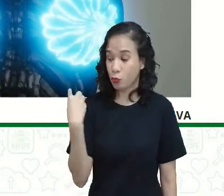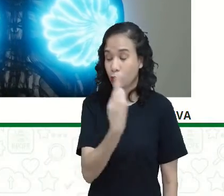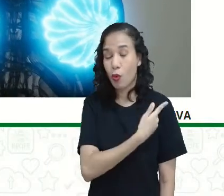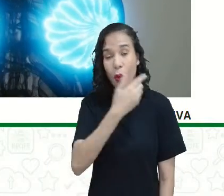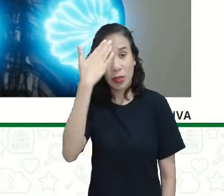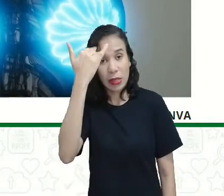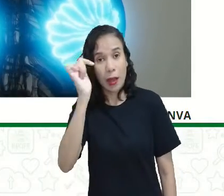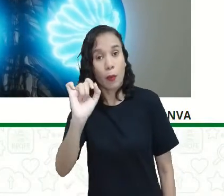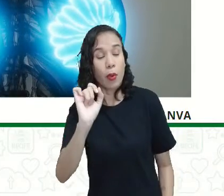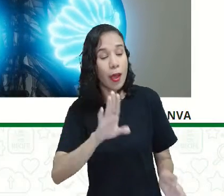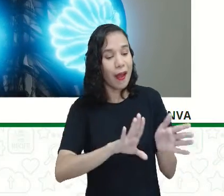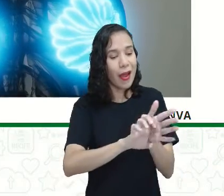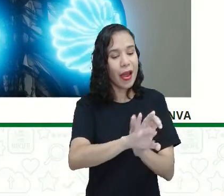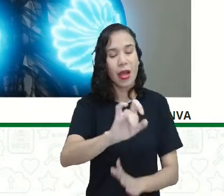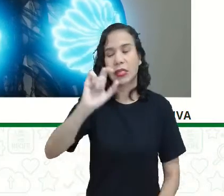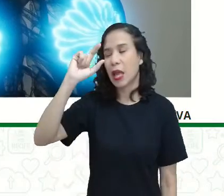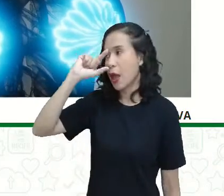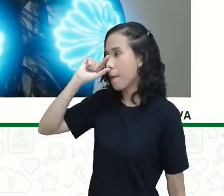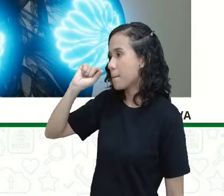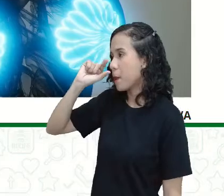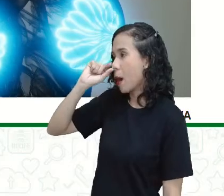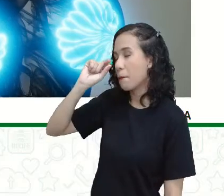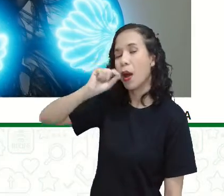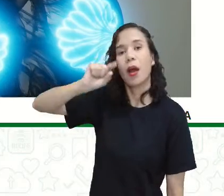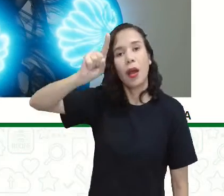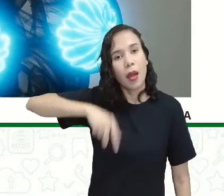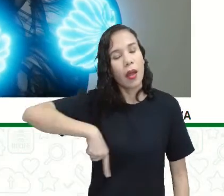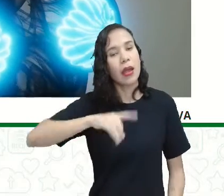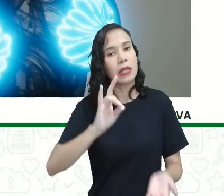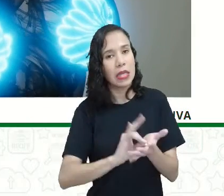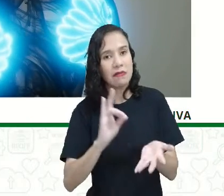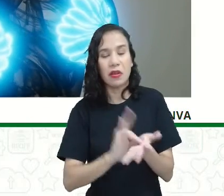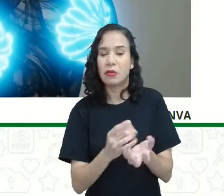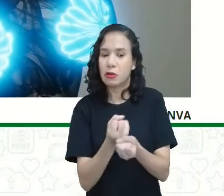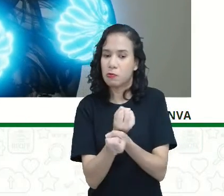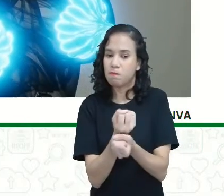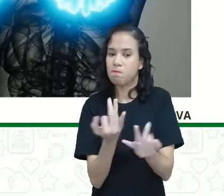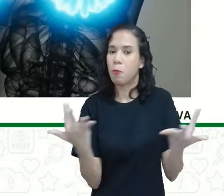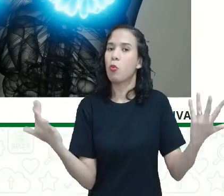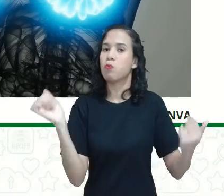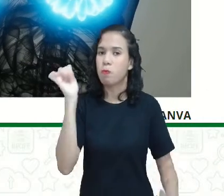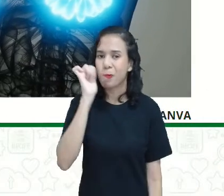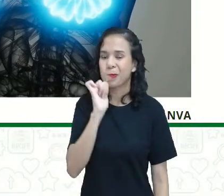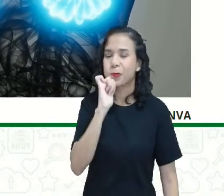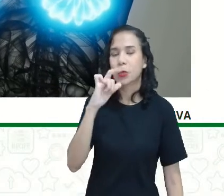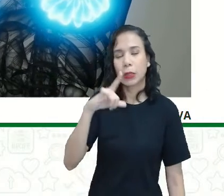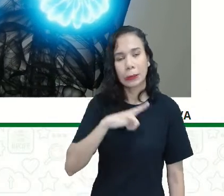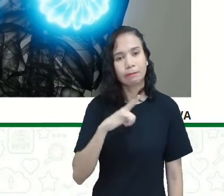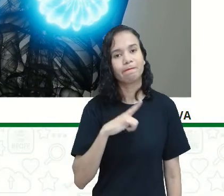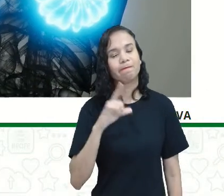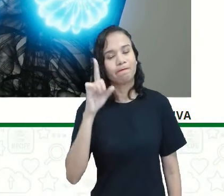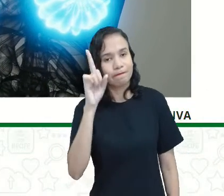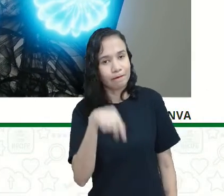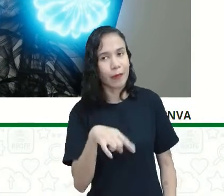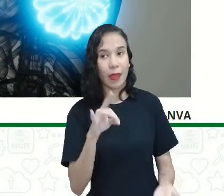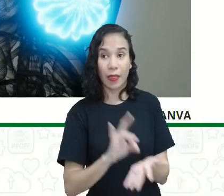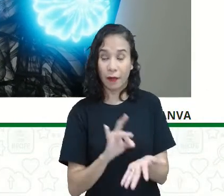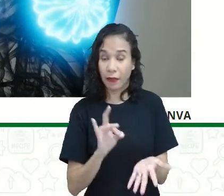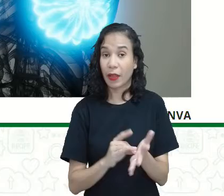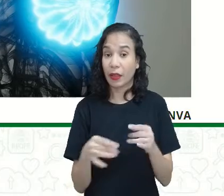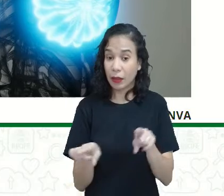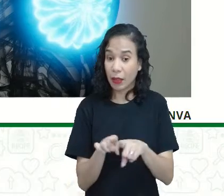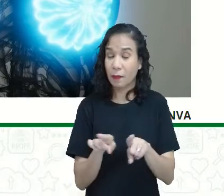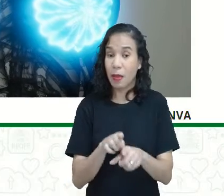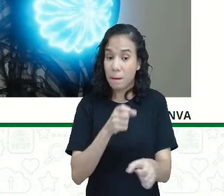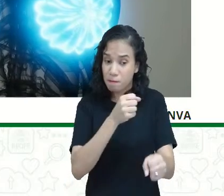que o câncer de mama é um câncer que acomete muitas mulheres, é um fator que acomete e